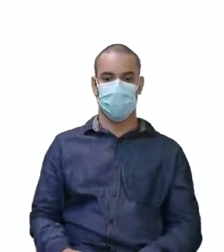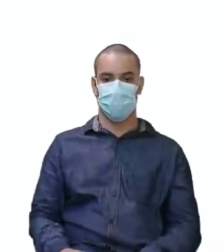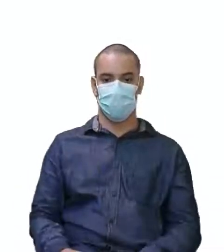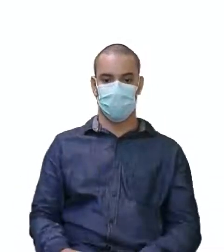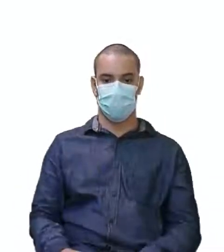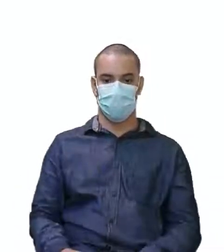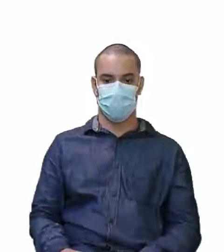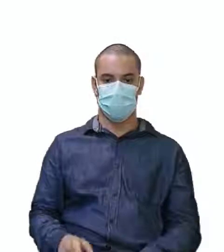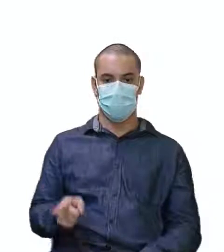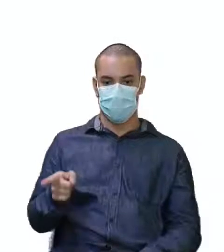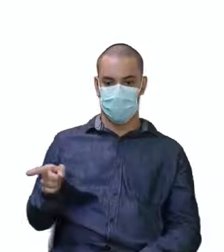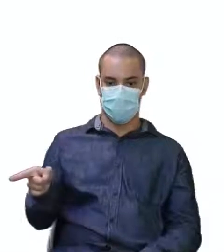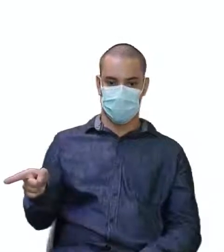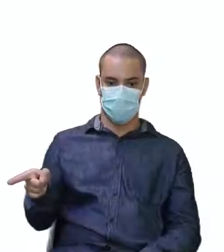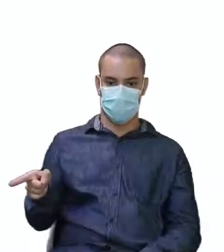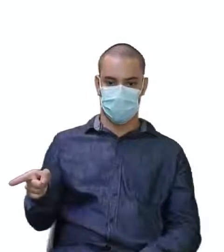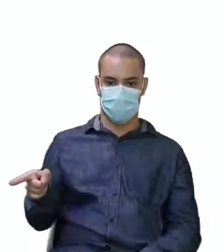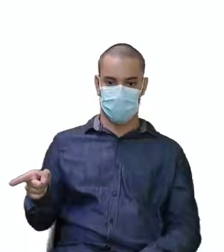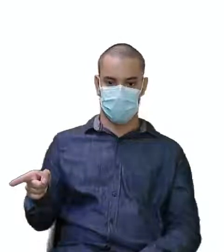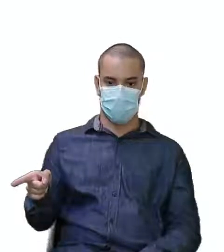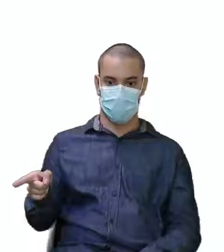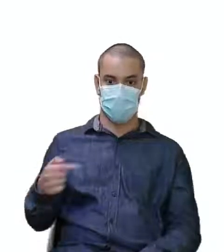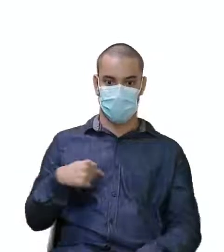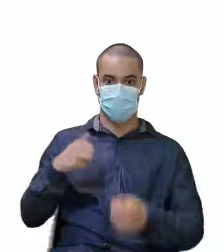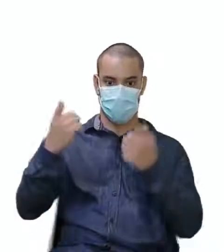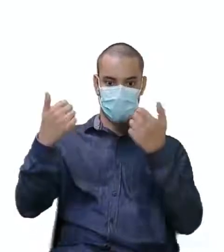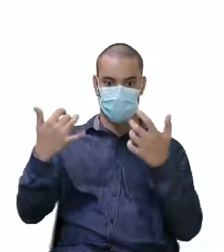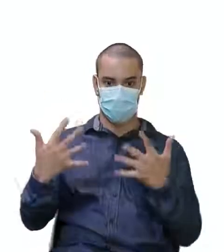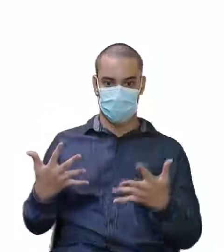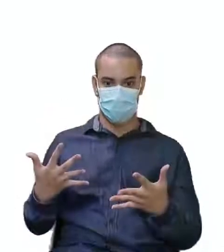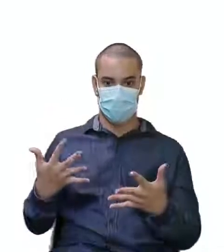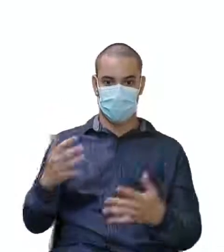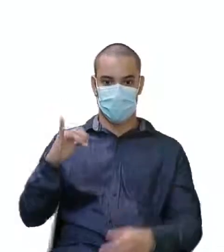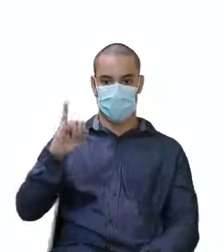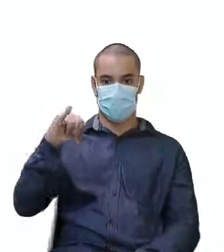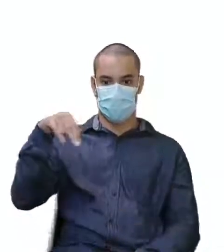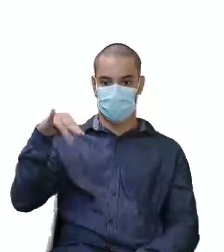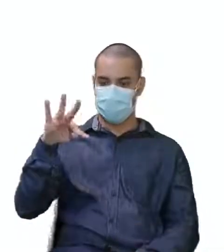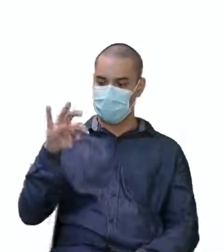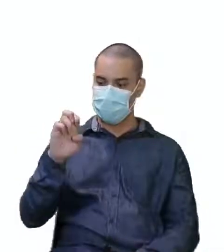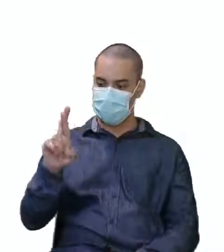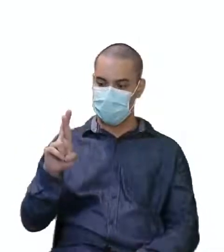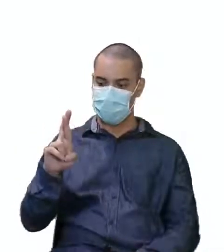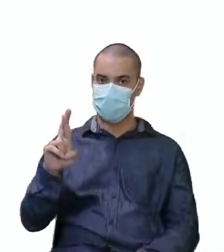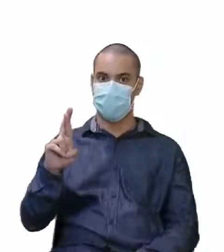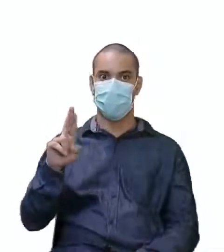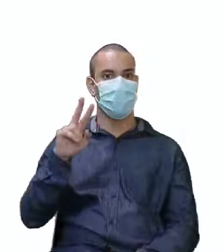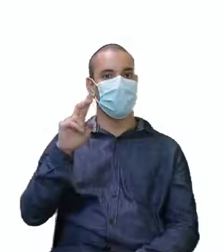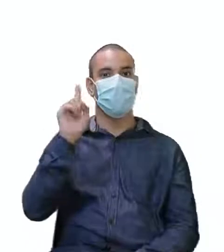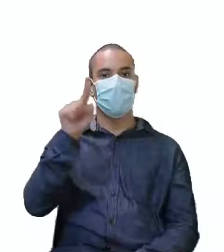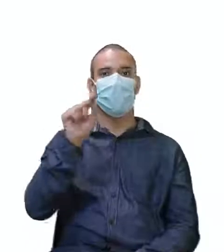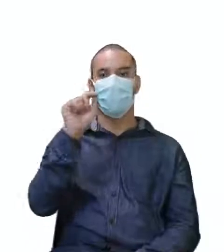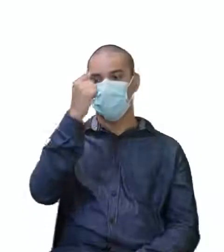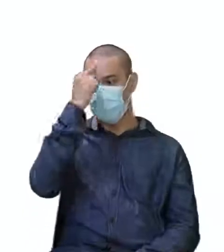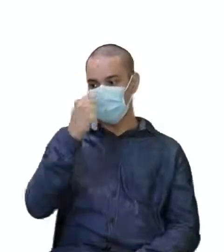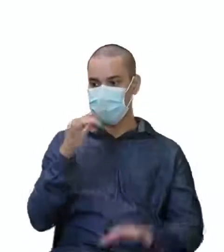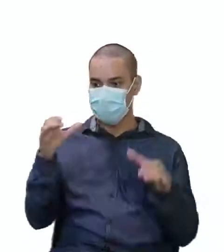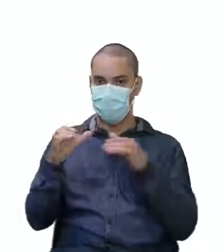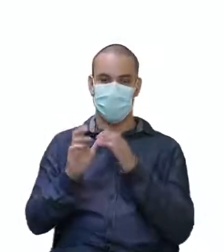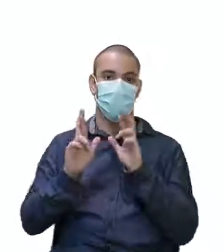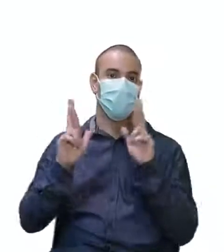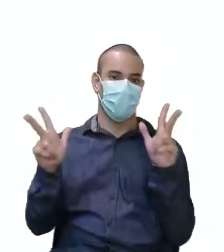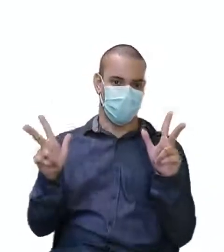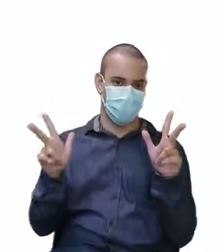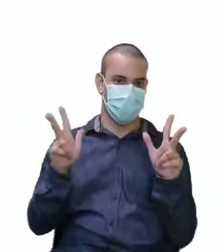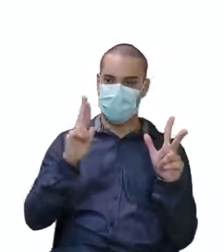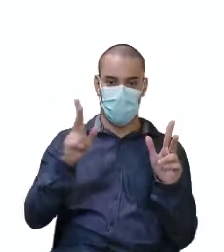falei interespecíficas, pessoal. Eu falei da mesma espécie. Interespecíficas são entre espécies